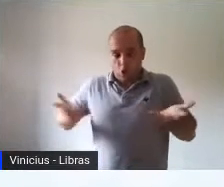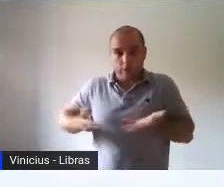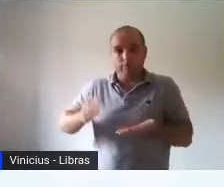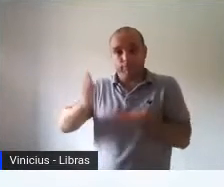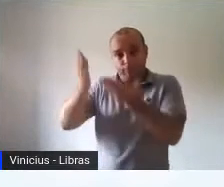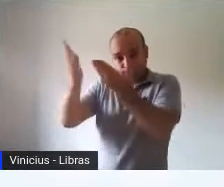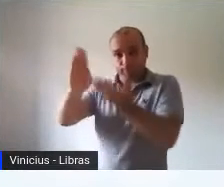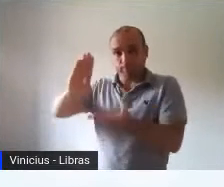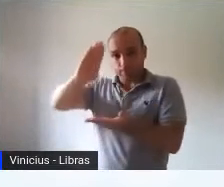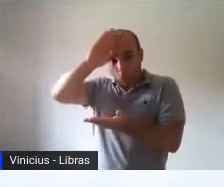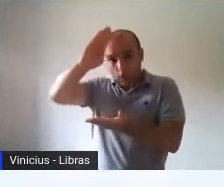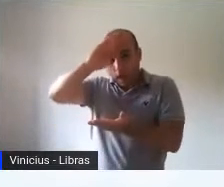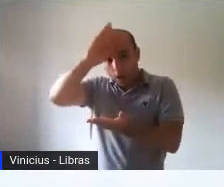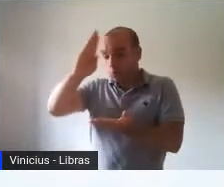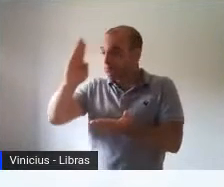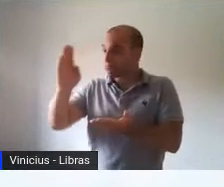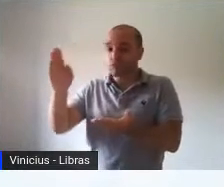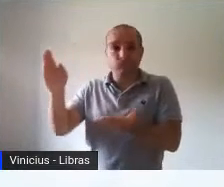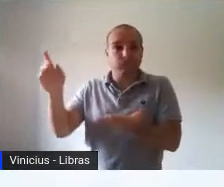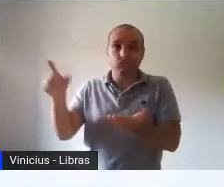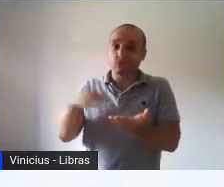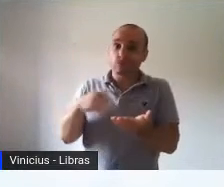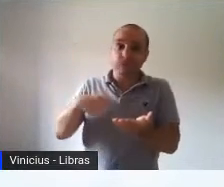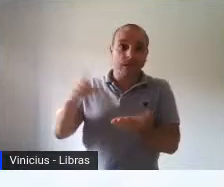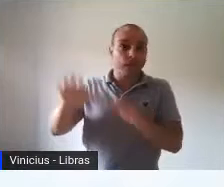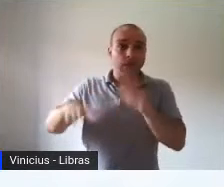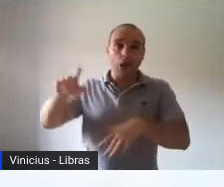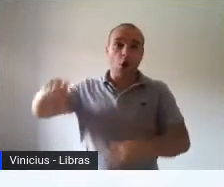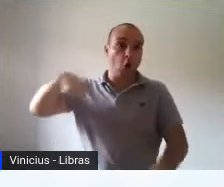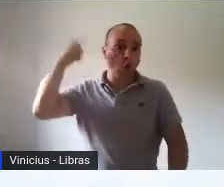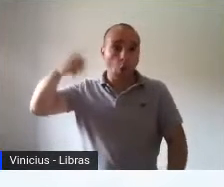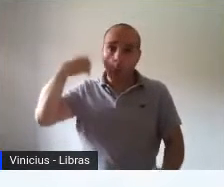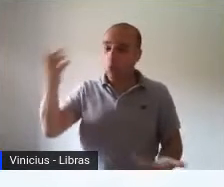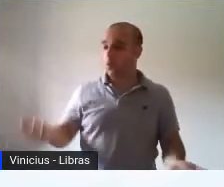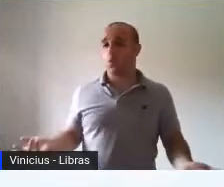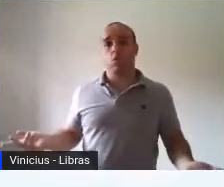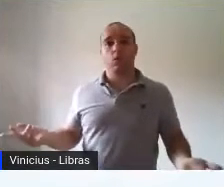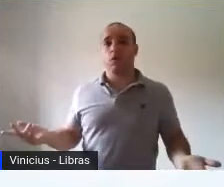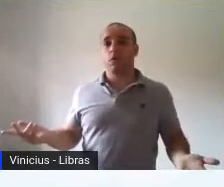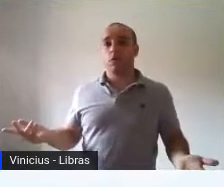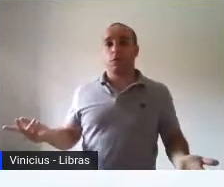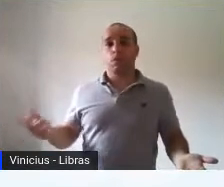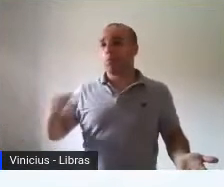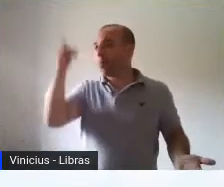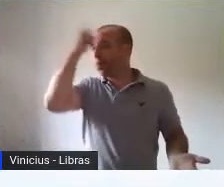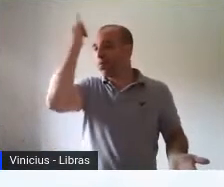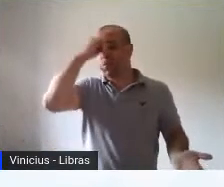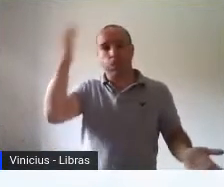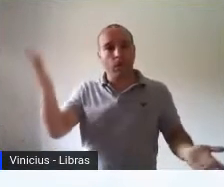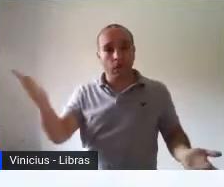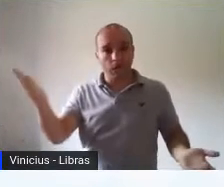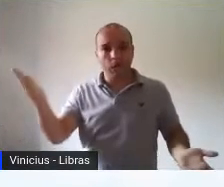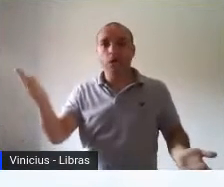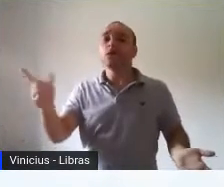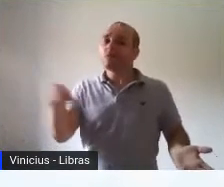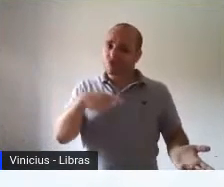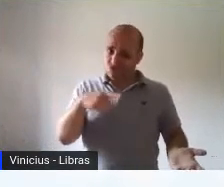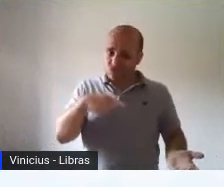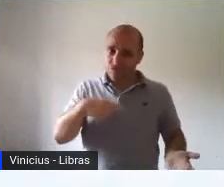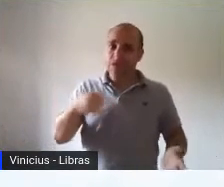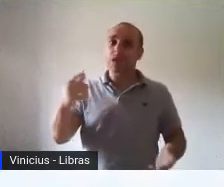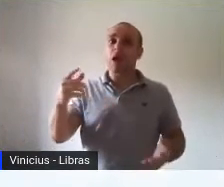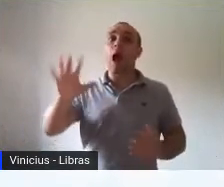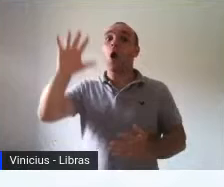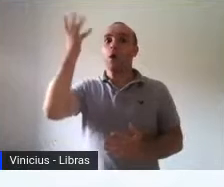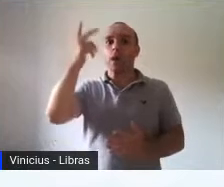as loucuras e as besteiras que se cometem e se falam diariamente, né? Isso já tinha gerado uma instabilidade no